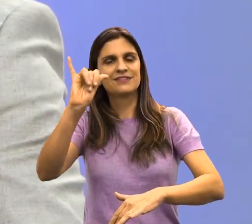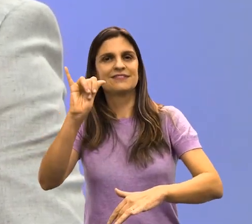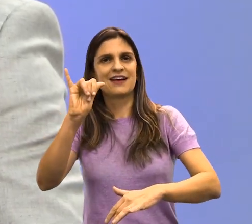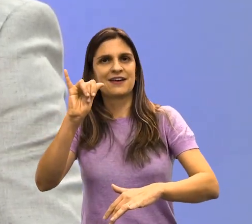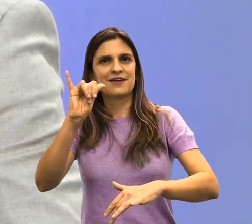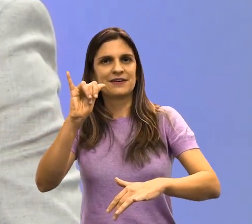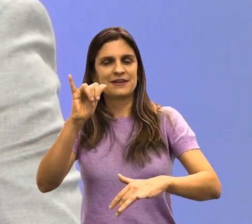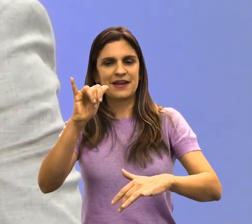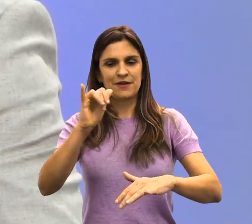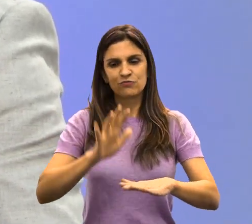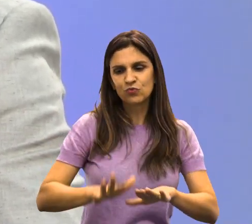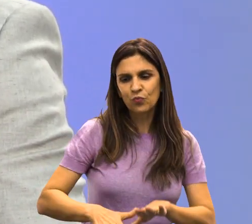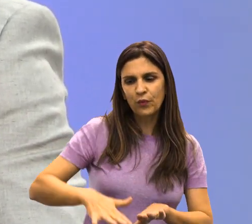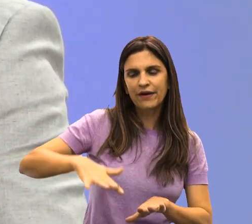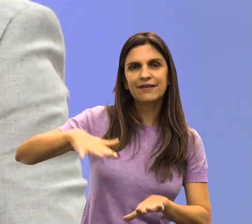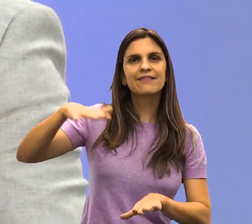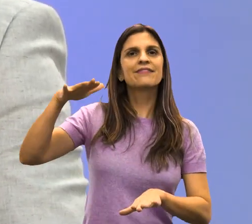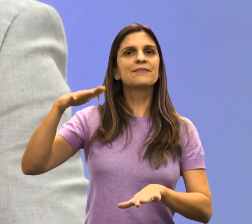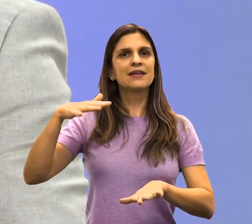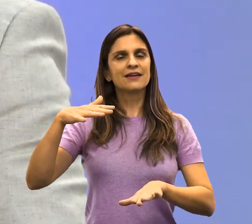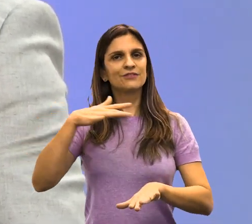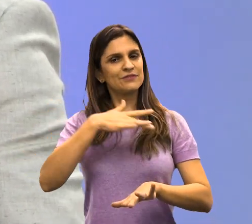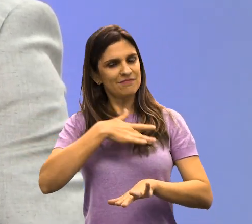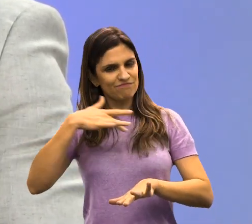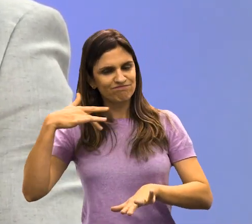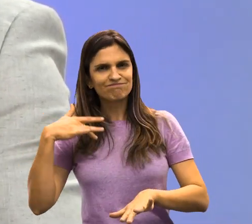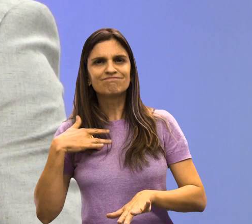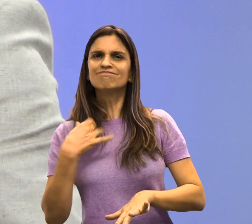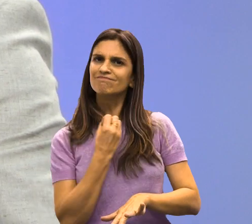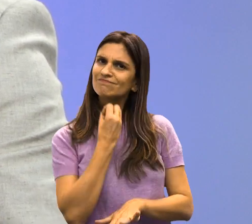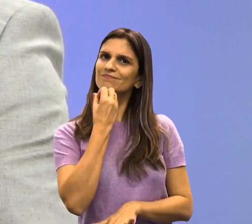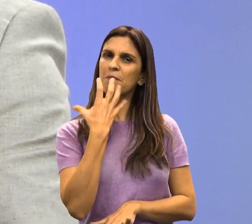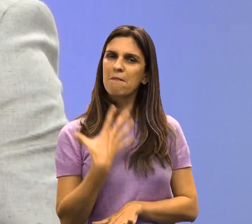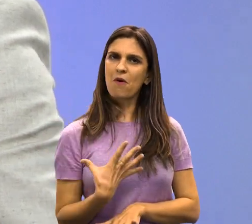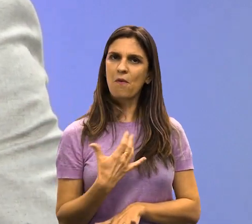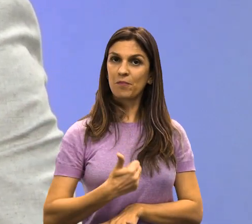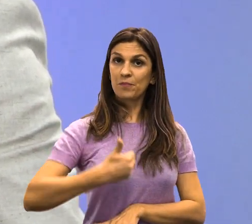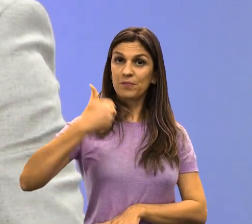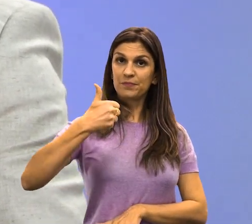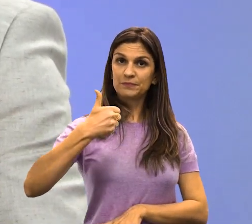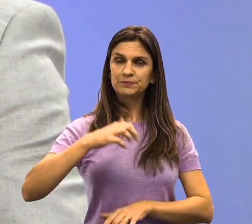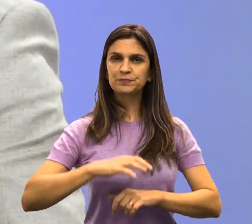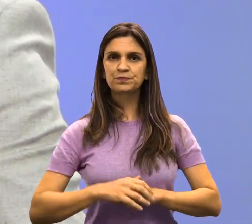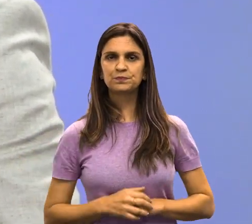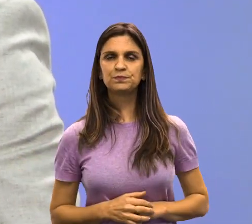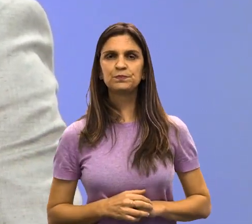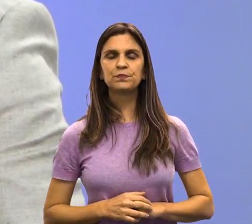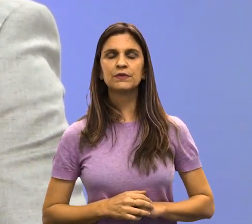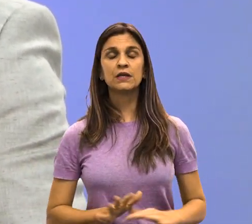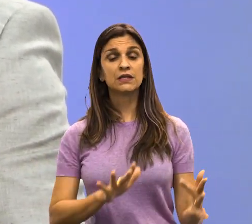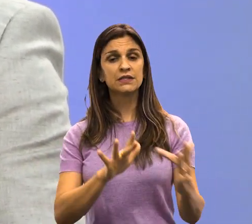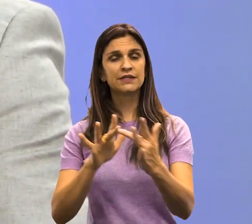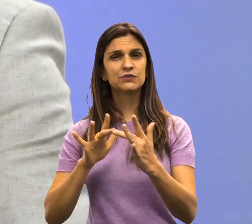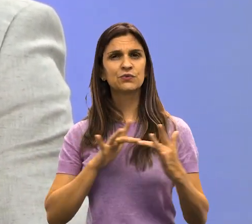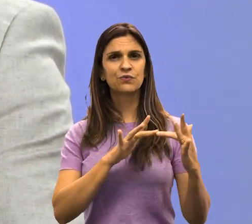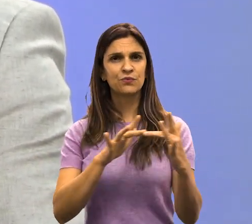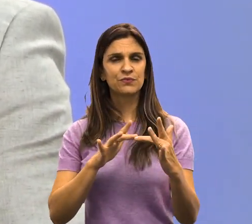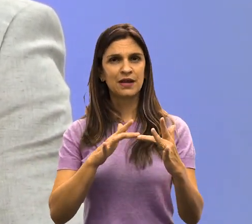saudável, uma adolescência saudável, né, e pegando o gancho do brincar com a primeira infância, que é uma